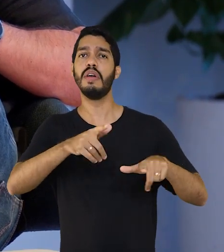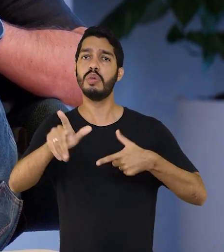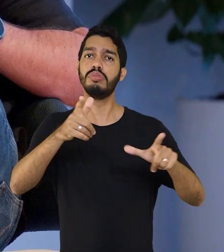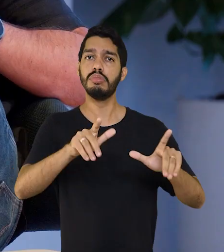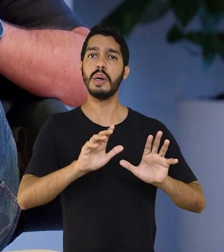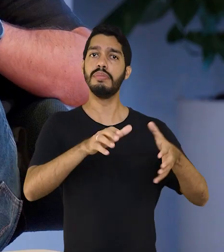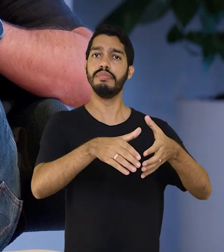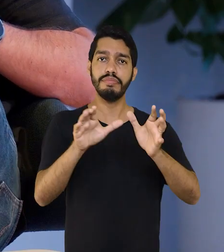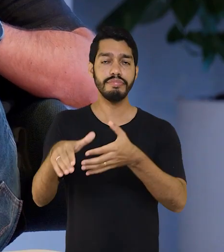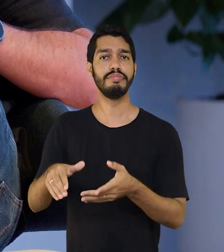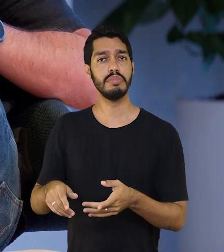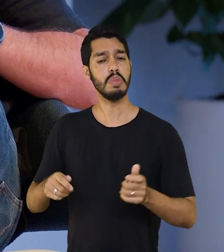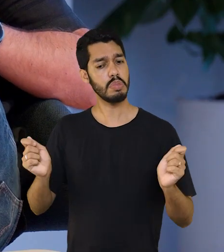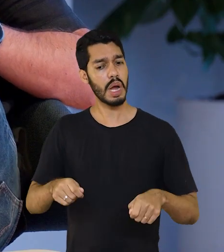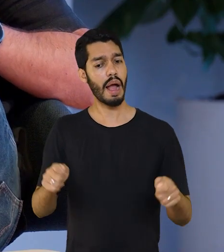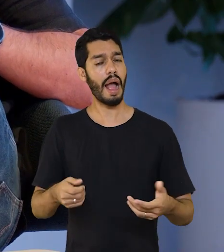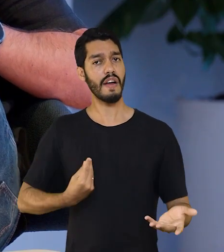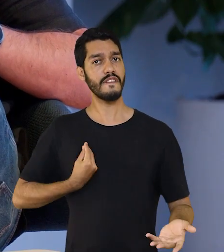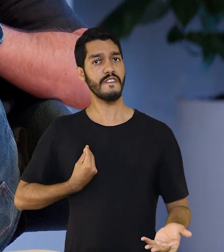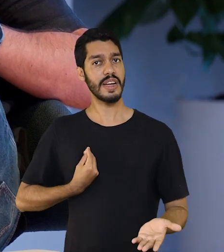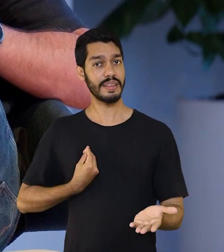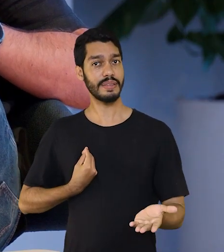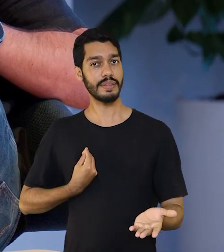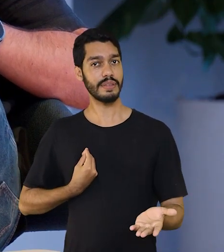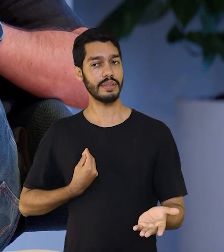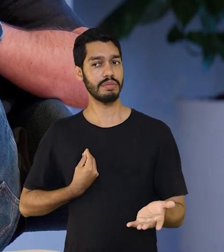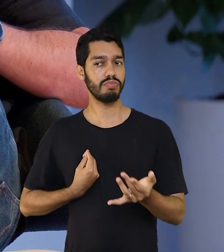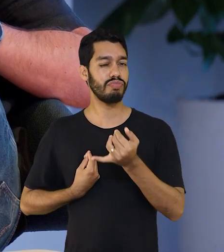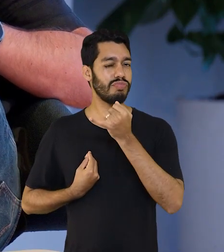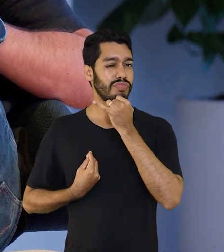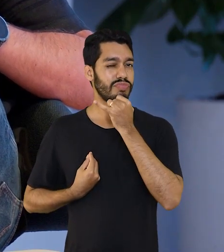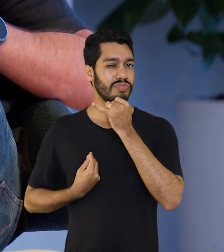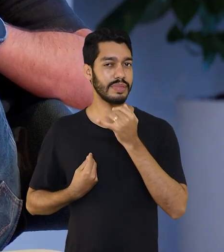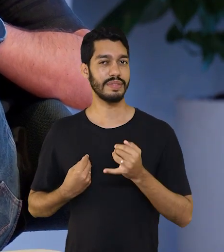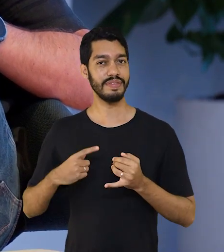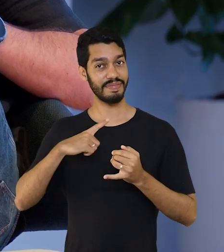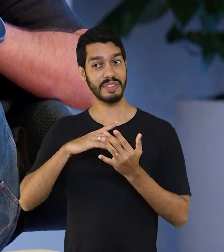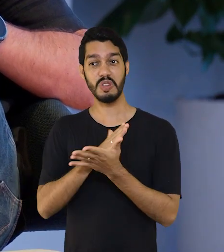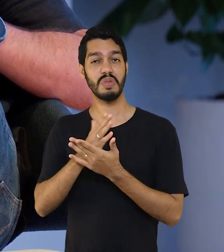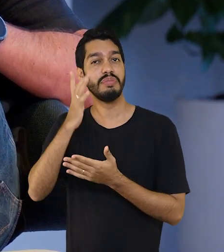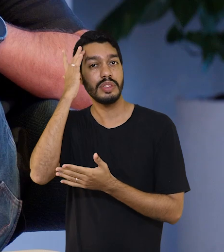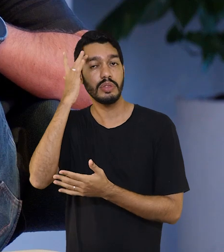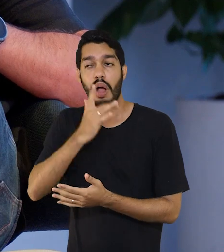comunidades onde você pode realmente ser relevante. Vou dar uns exemplos. Tem os apaixonados por air